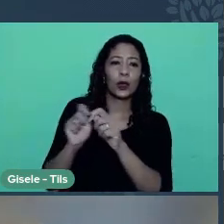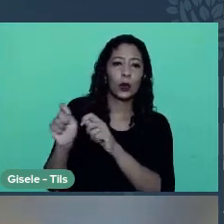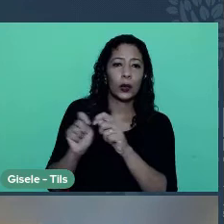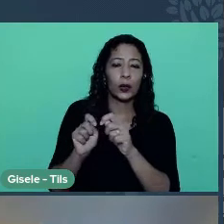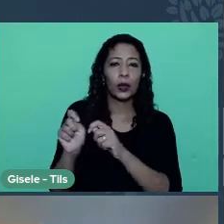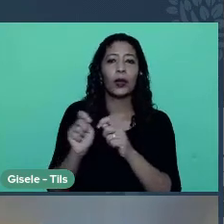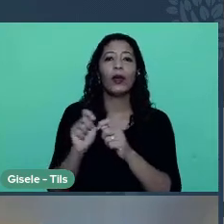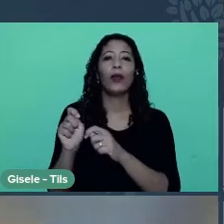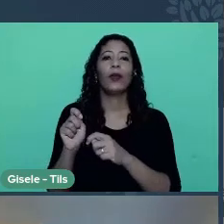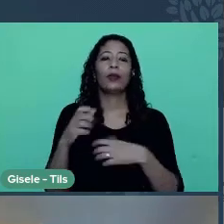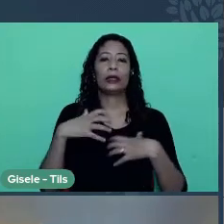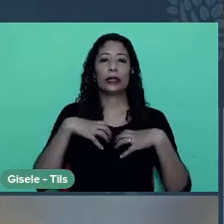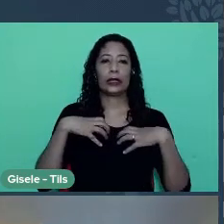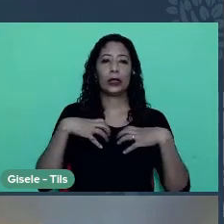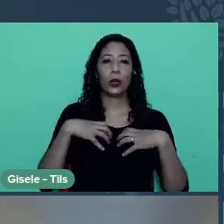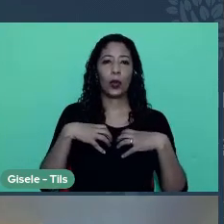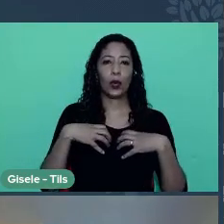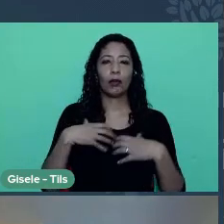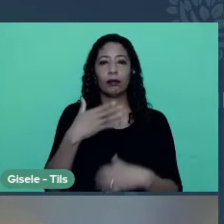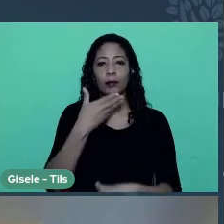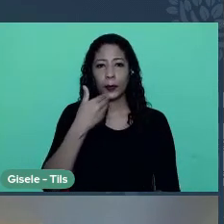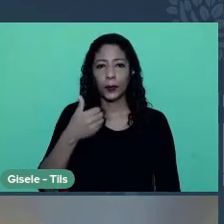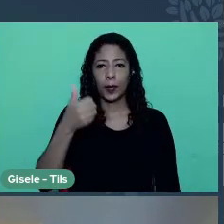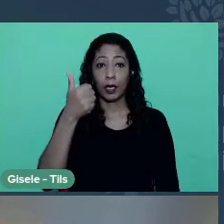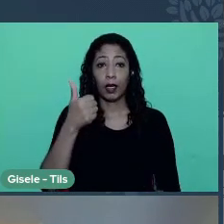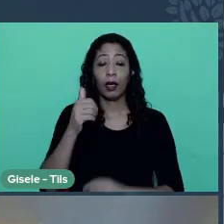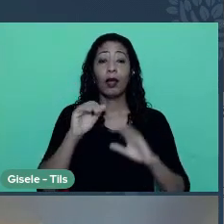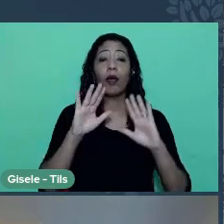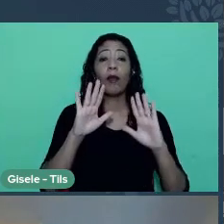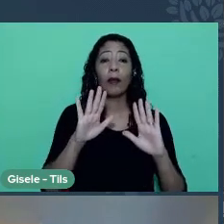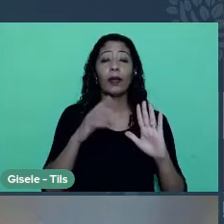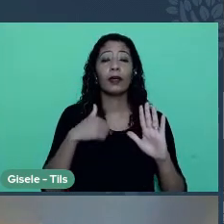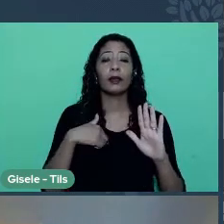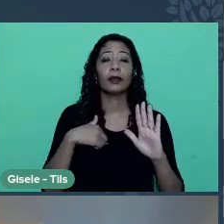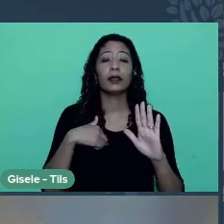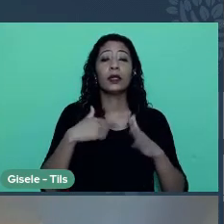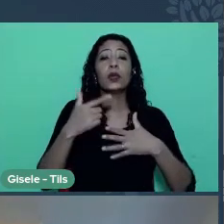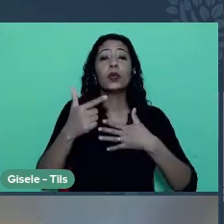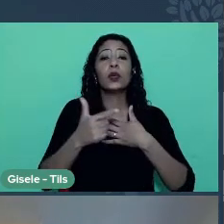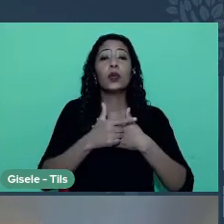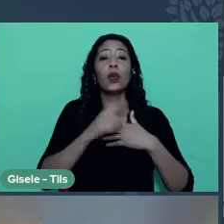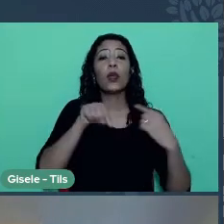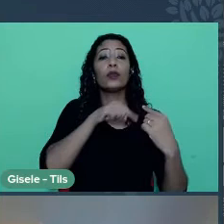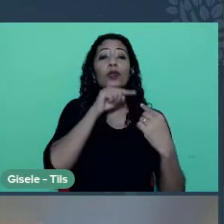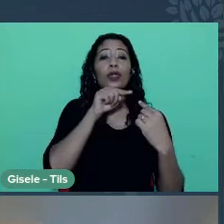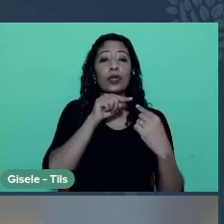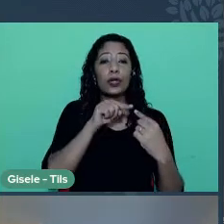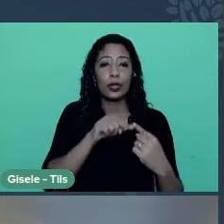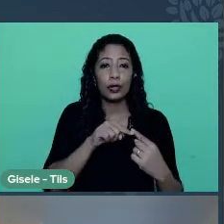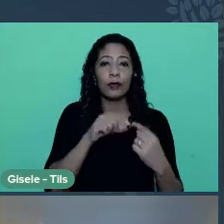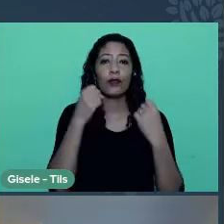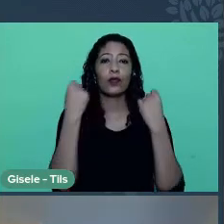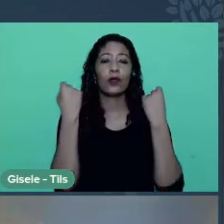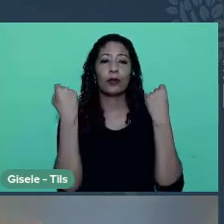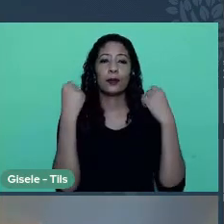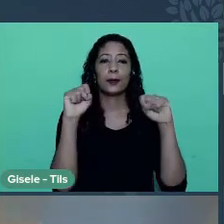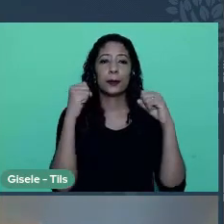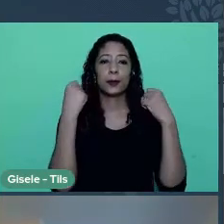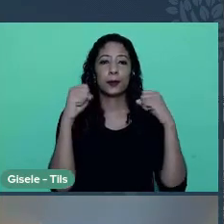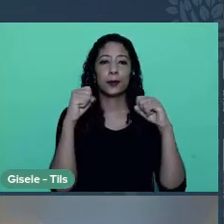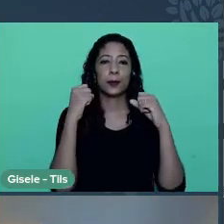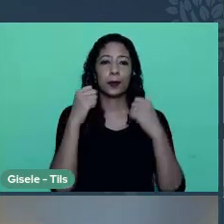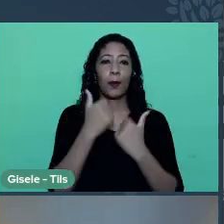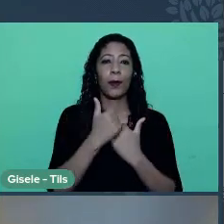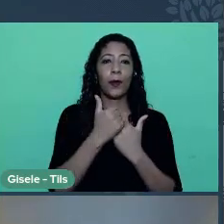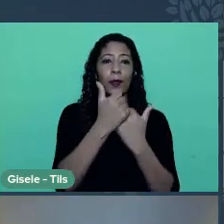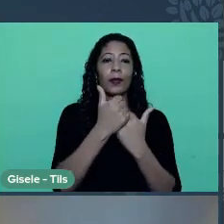exacerbação e tudo isso, mas a pergunta é qual o papel do exercício como suporte para a pessoa